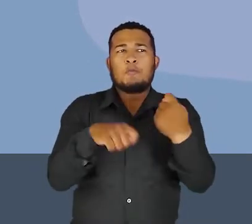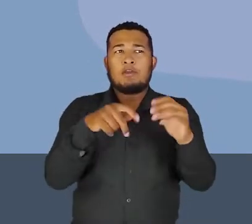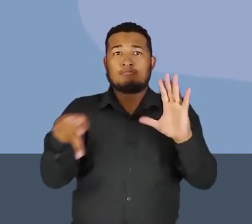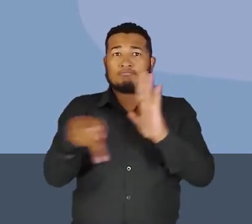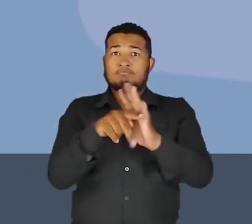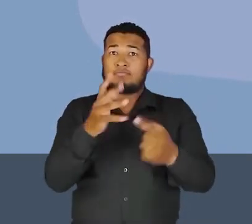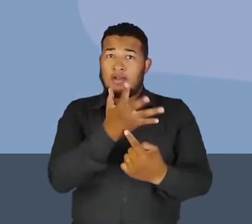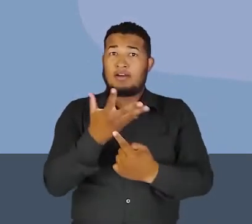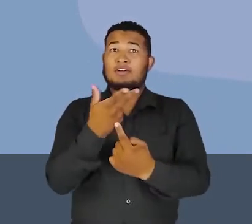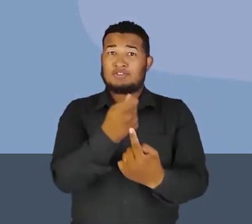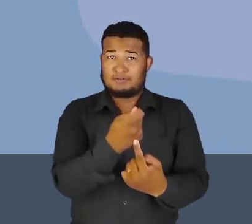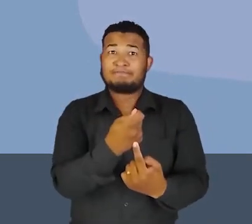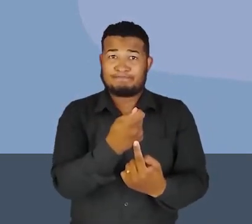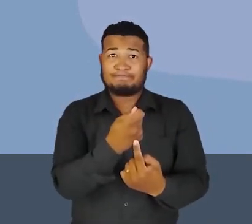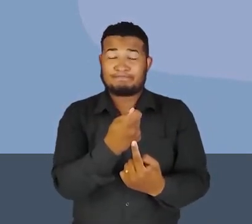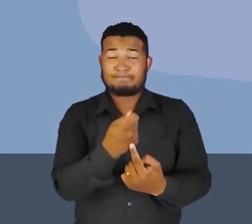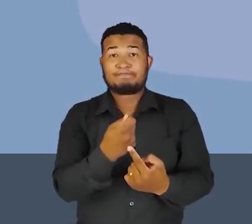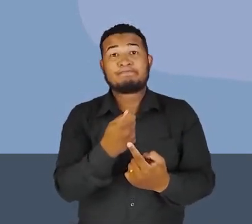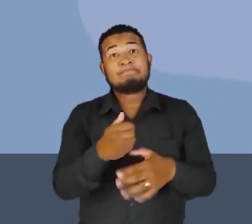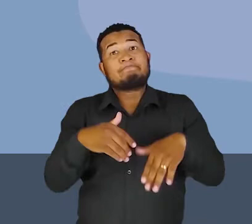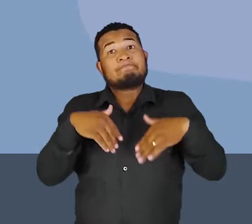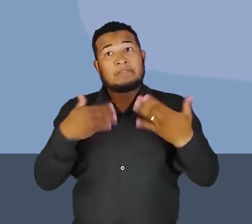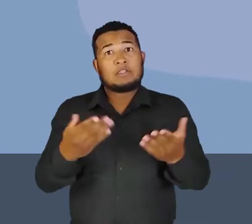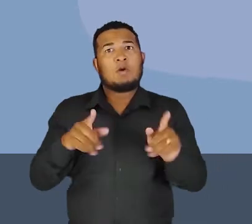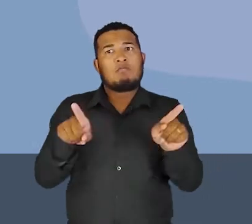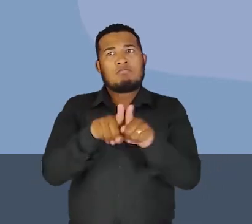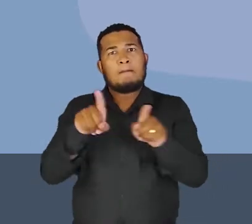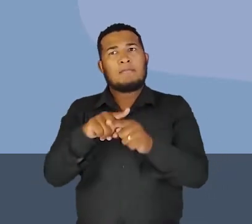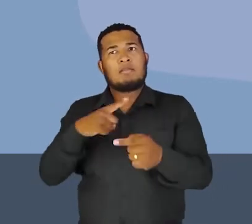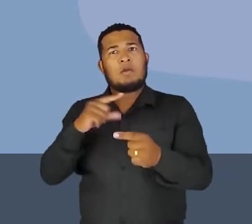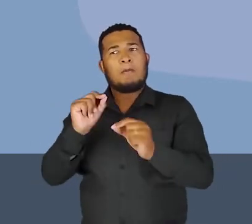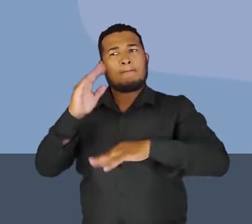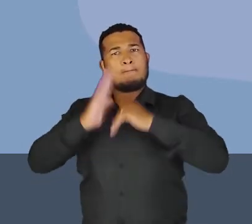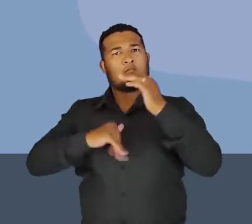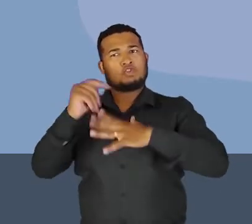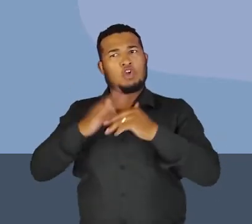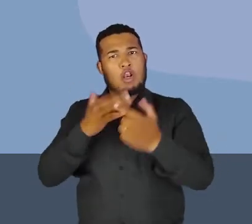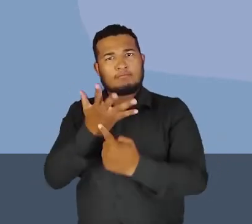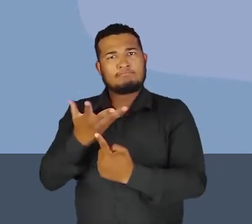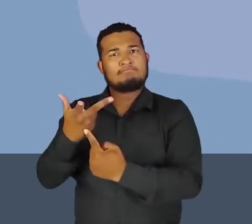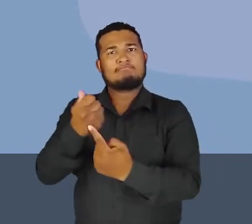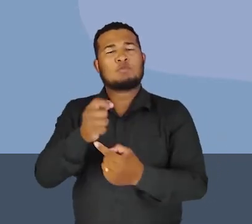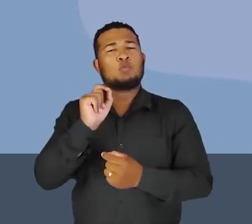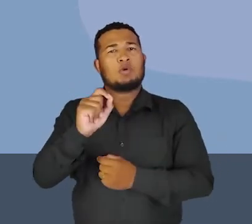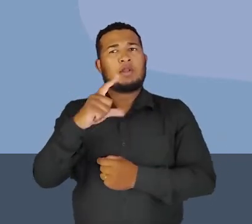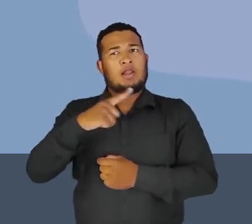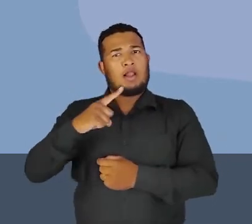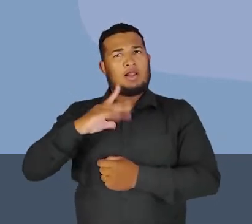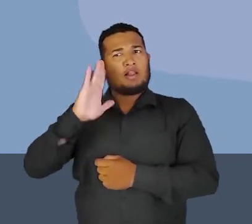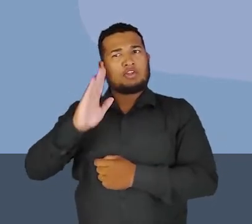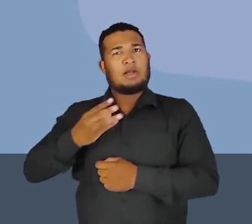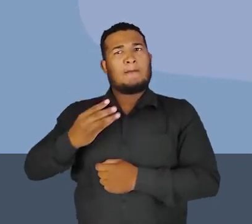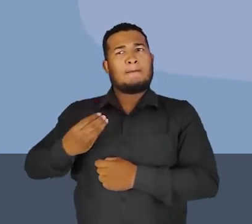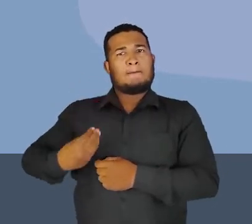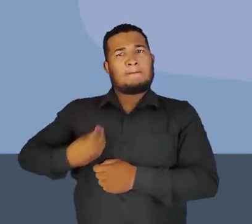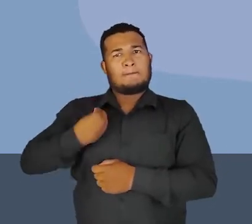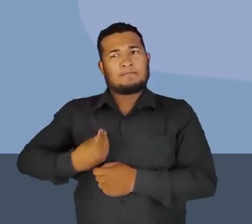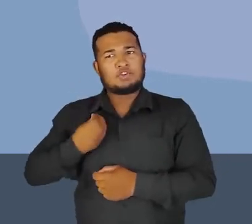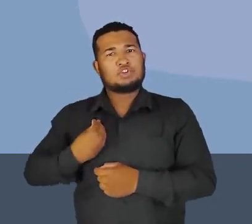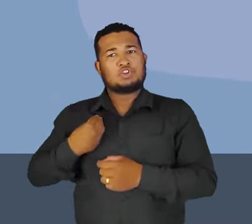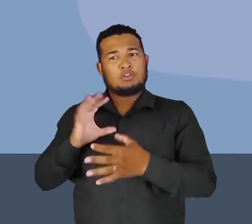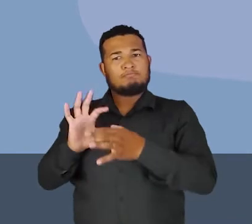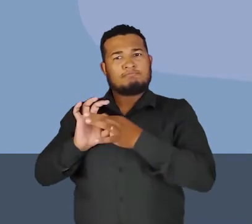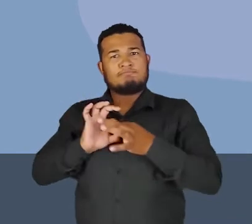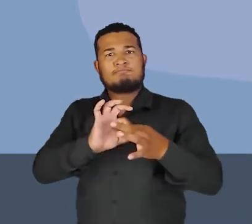arte, né? Então, e além disso, os artistas que fizeram